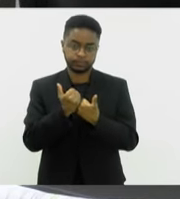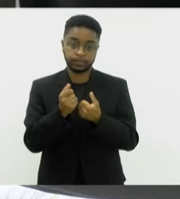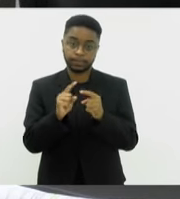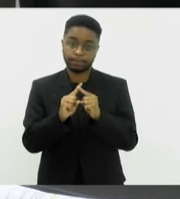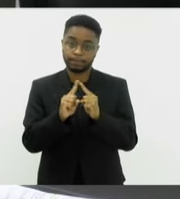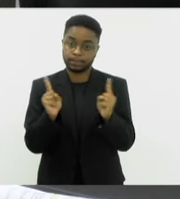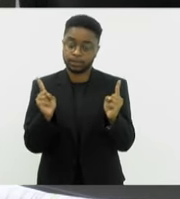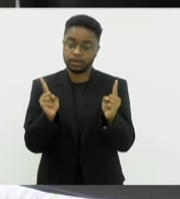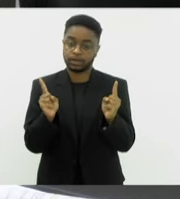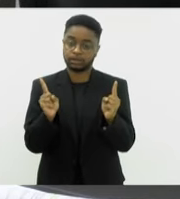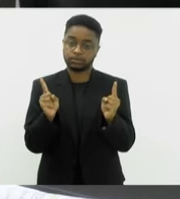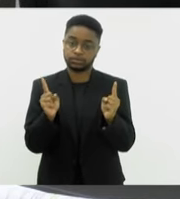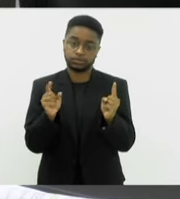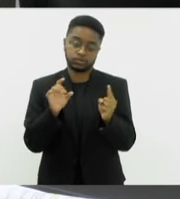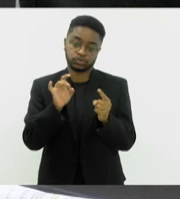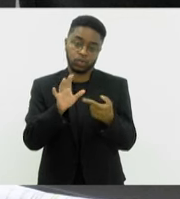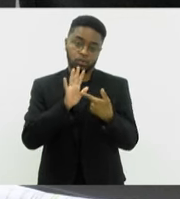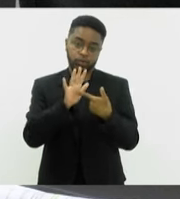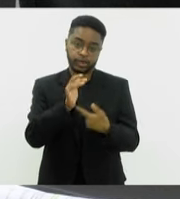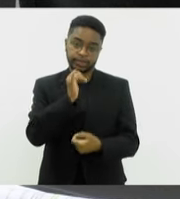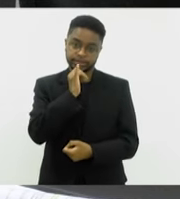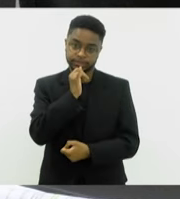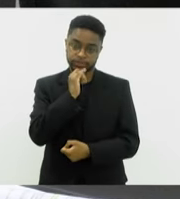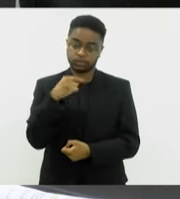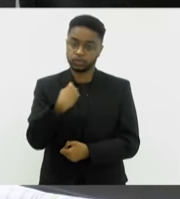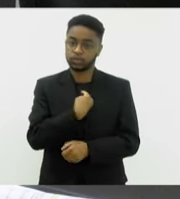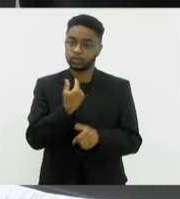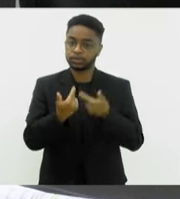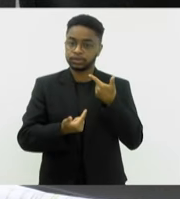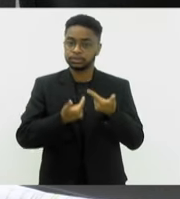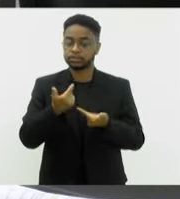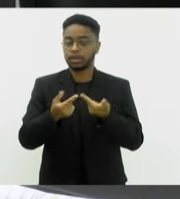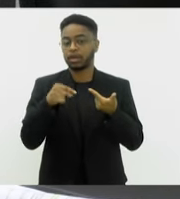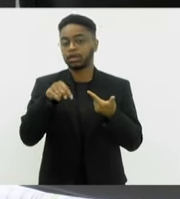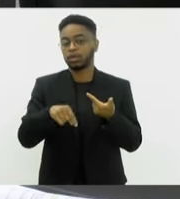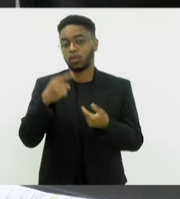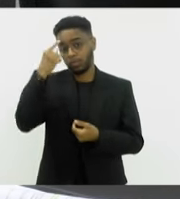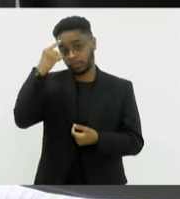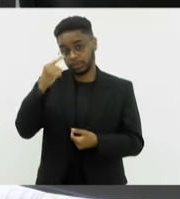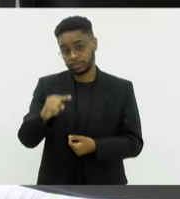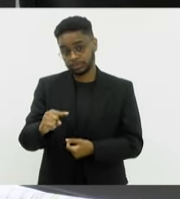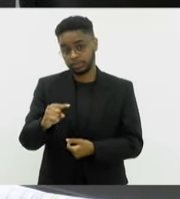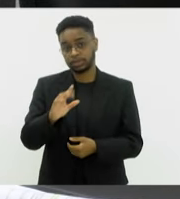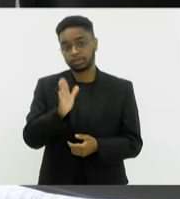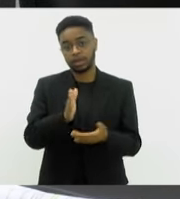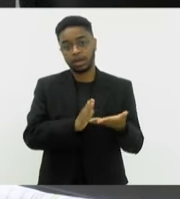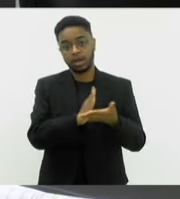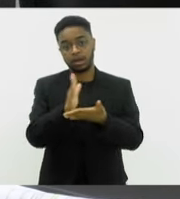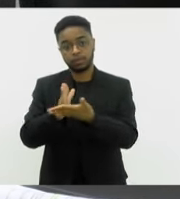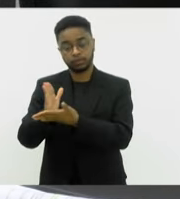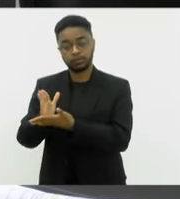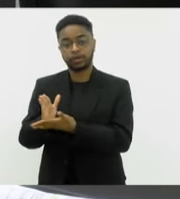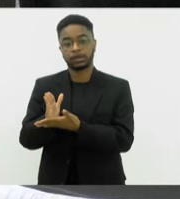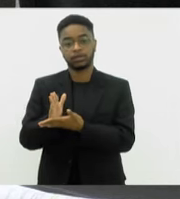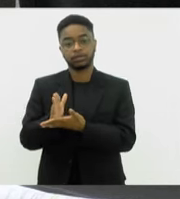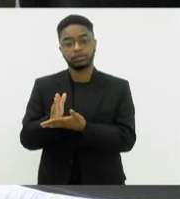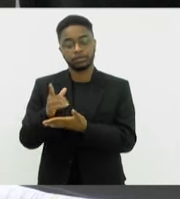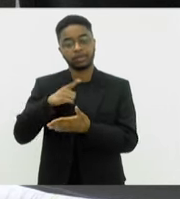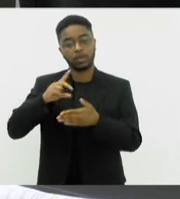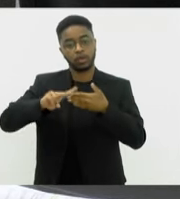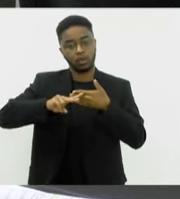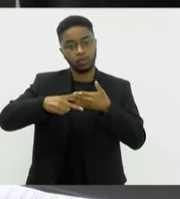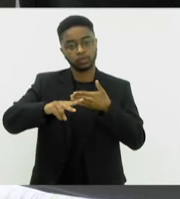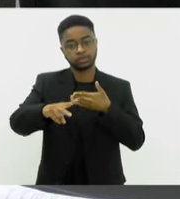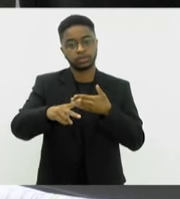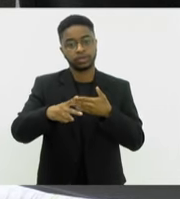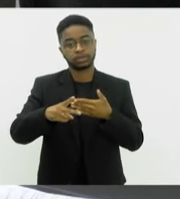Mas é só para exemplificar que o nosso trabalho, em uma semana que foi aprovado, já gera consequência para